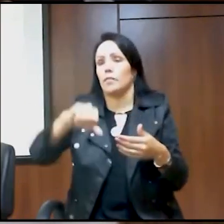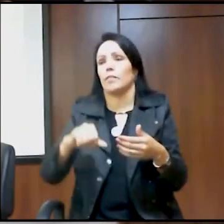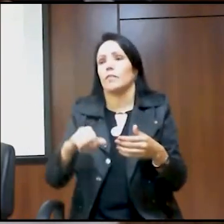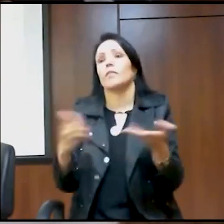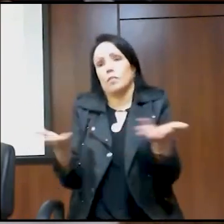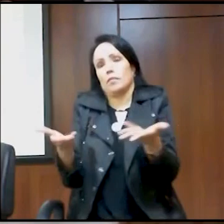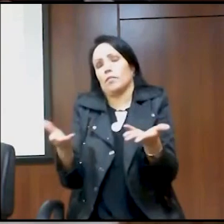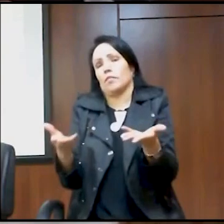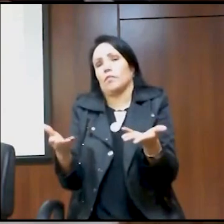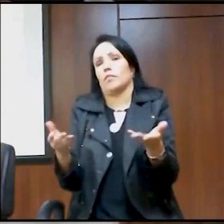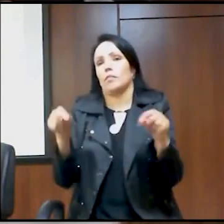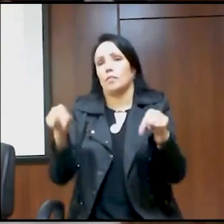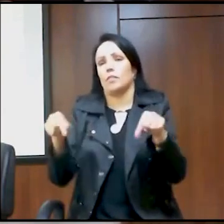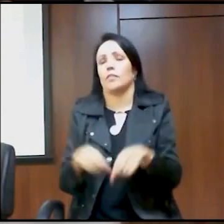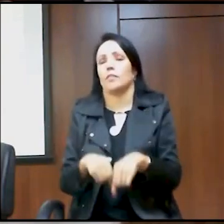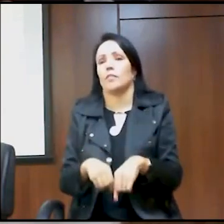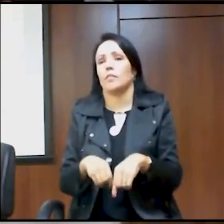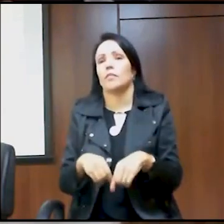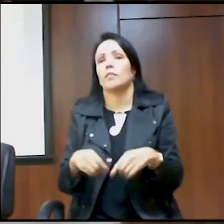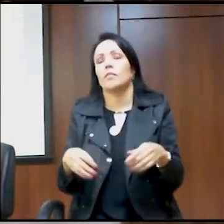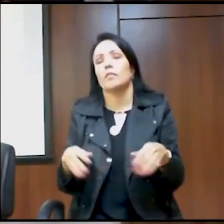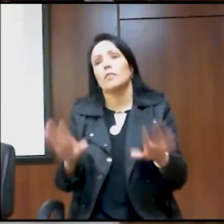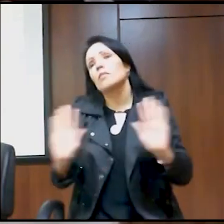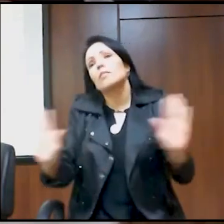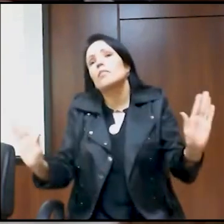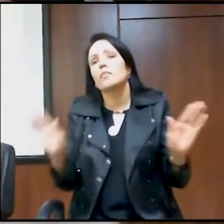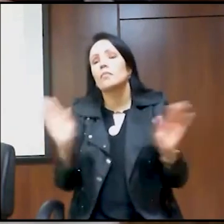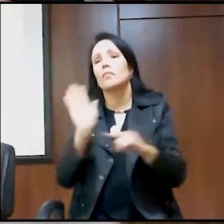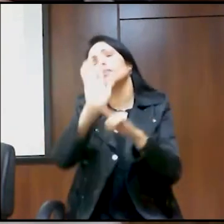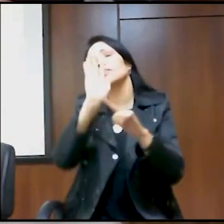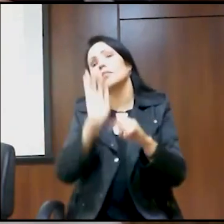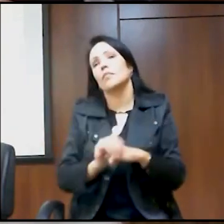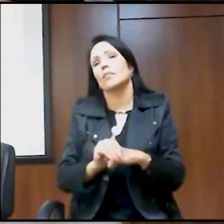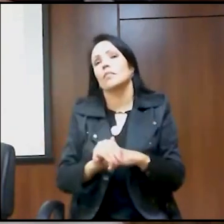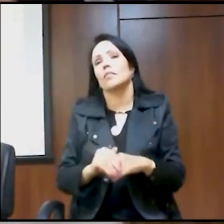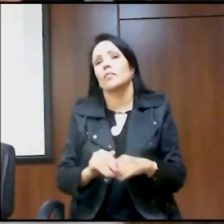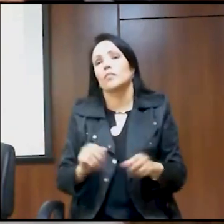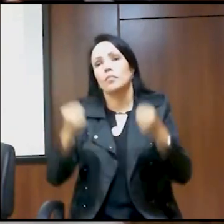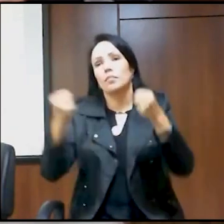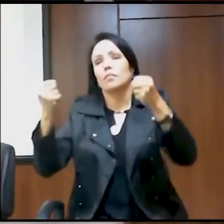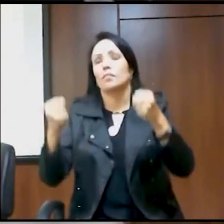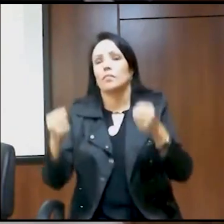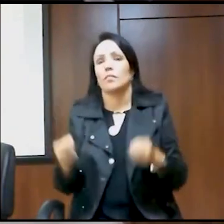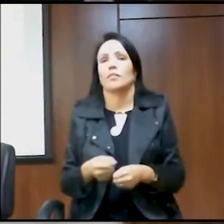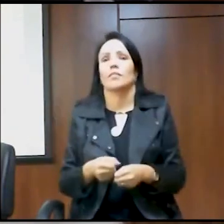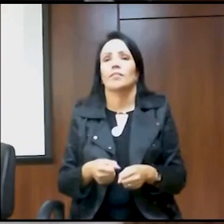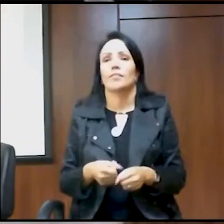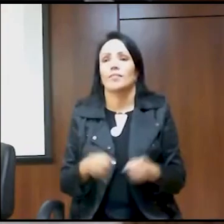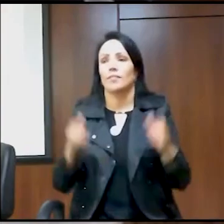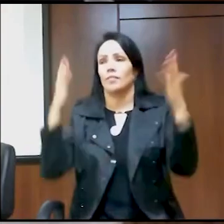nós estamos vivendo nesse momento, tá certo? Então era essa a minha contribuição. Viva a nossa luta e a resistência